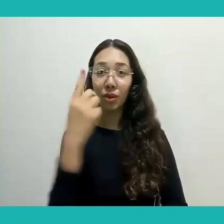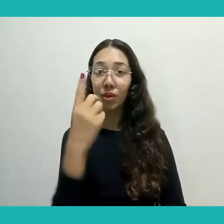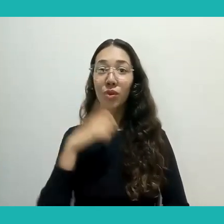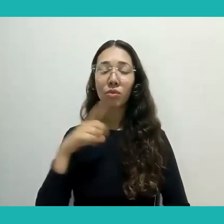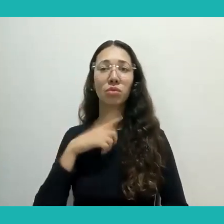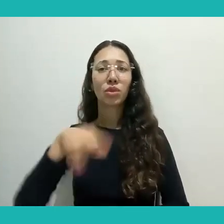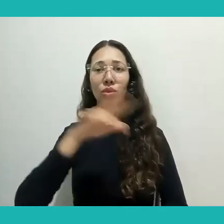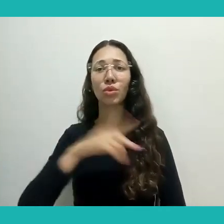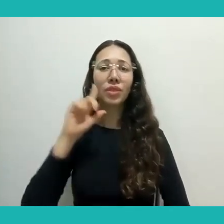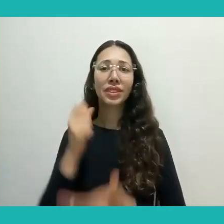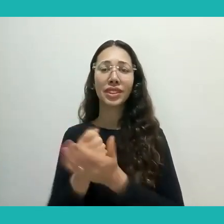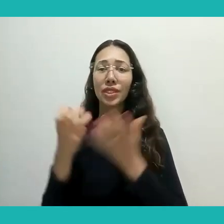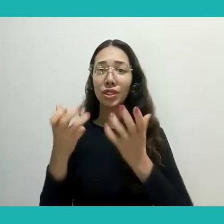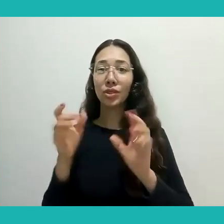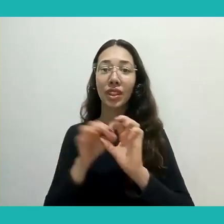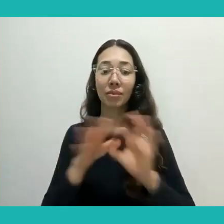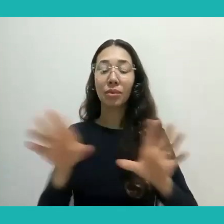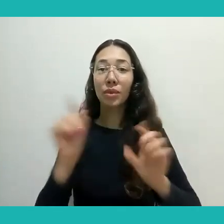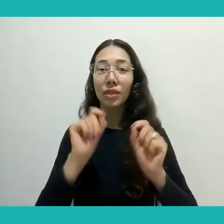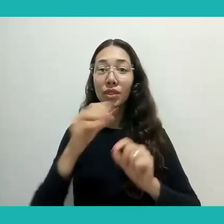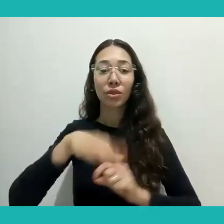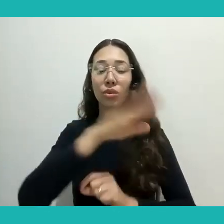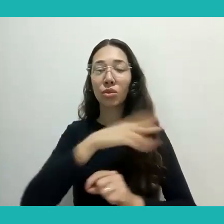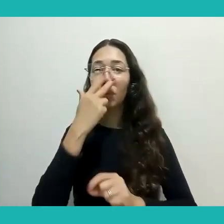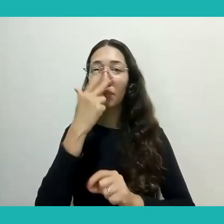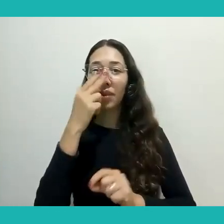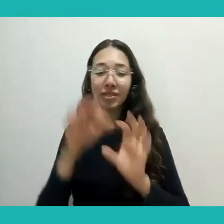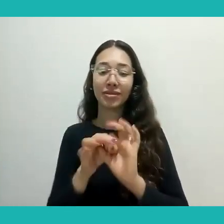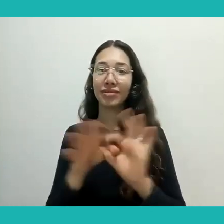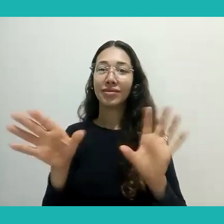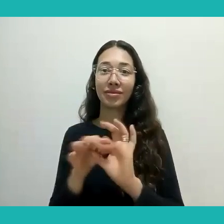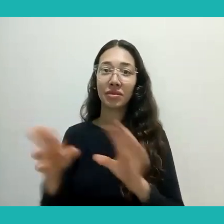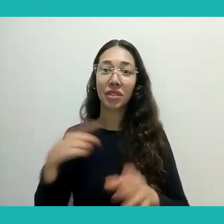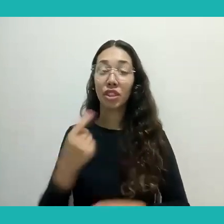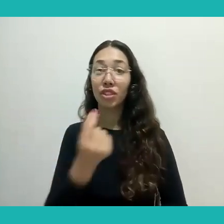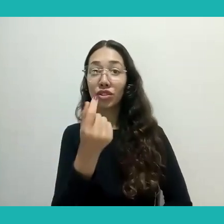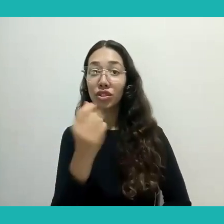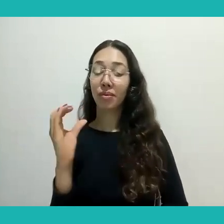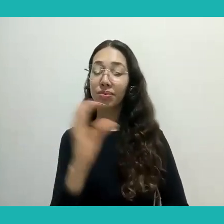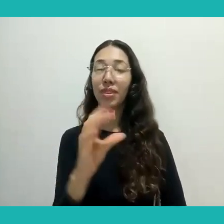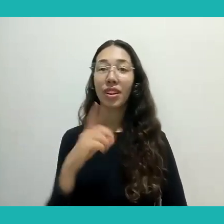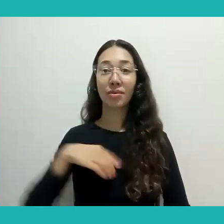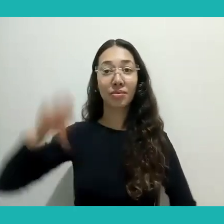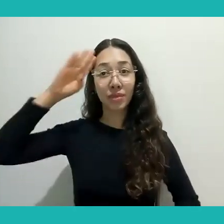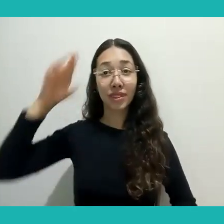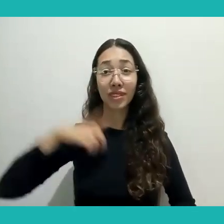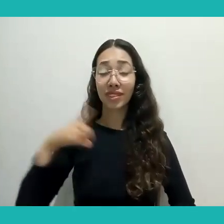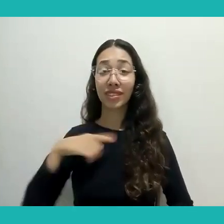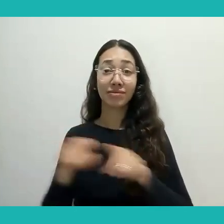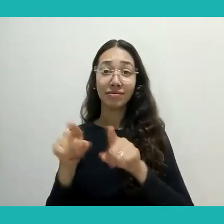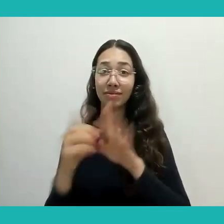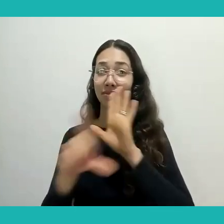beneficiários, as normas mais permissivas, mais generosas de pensão militar, postas na redação original da